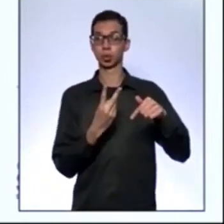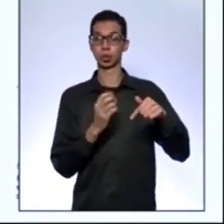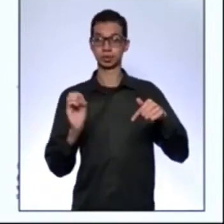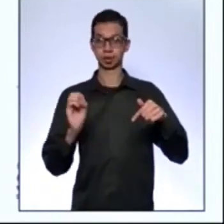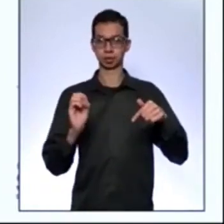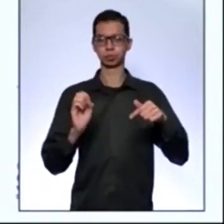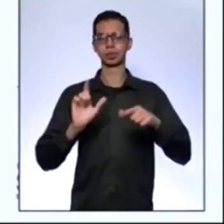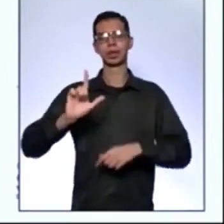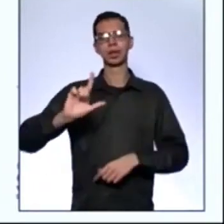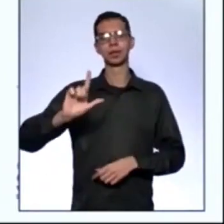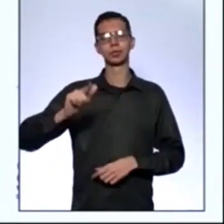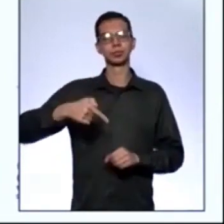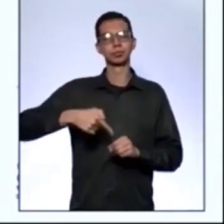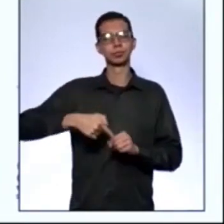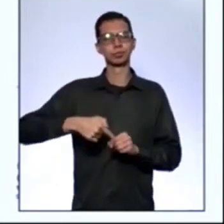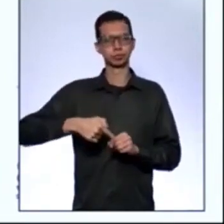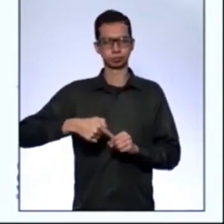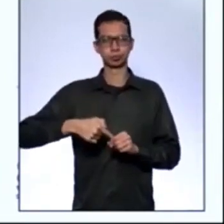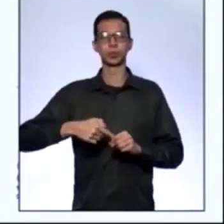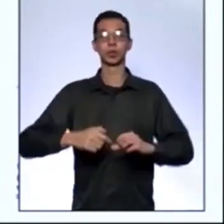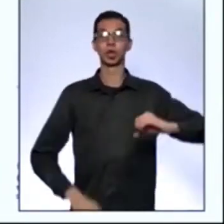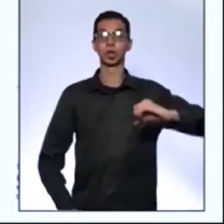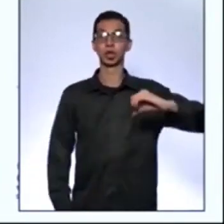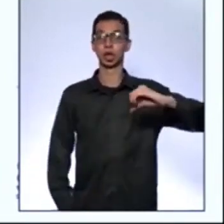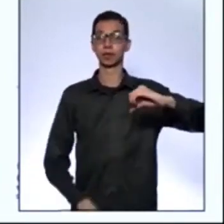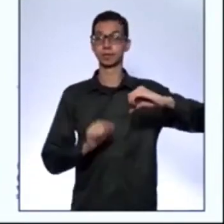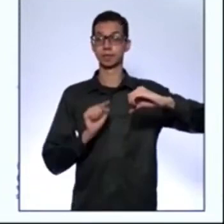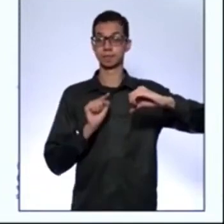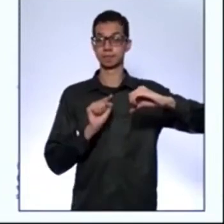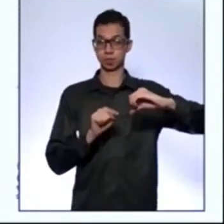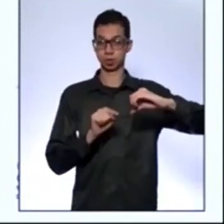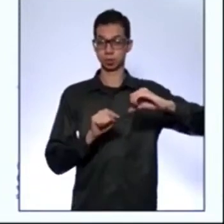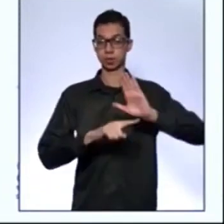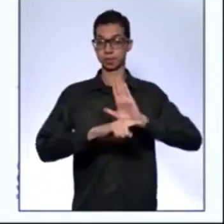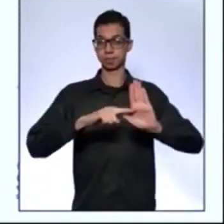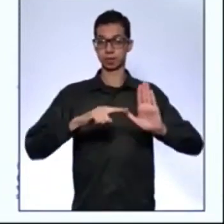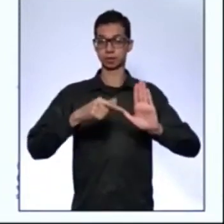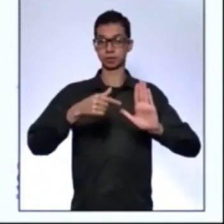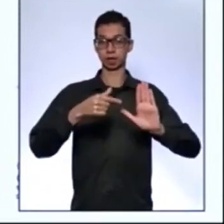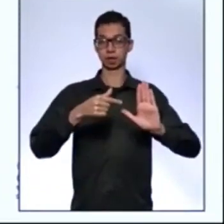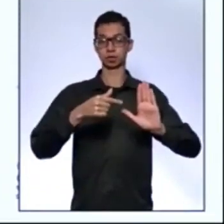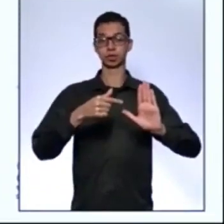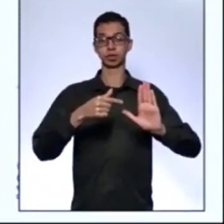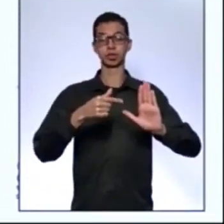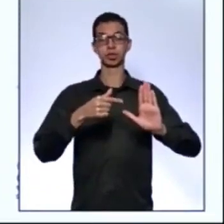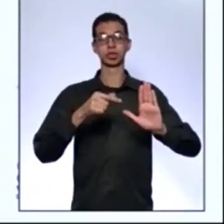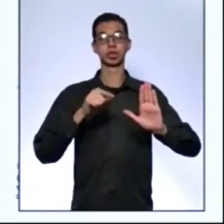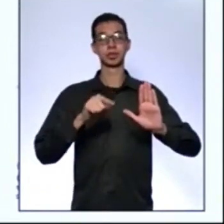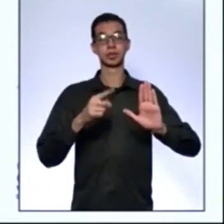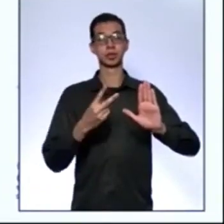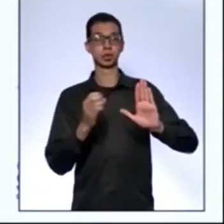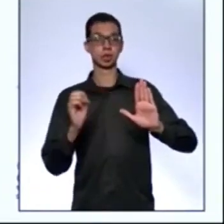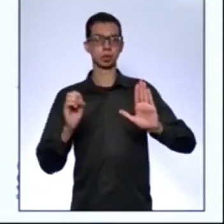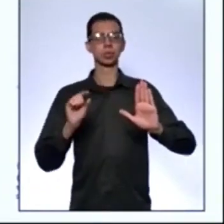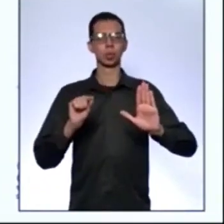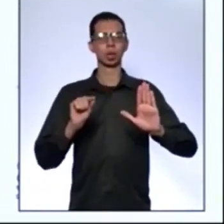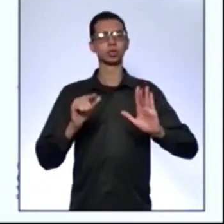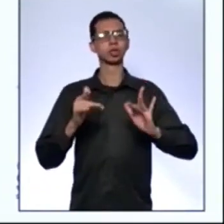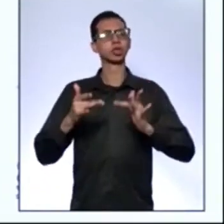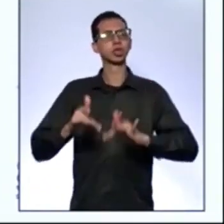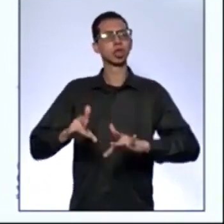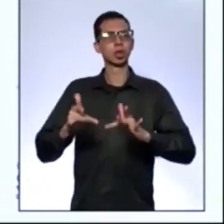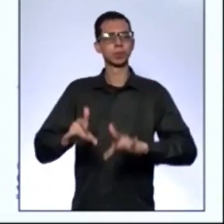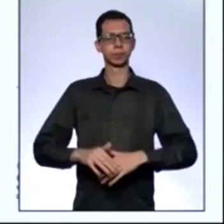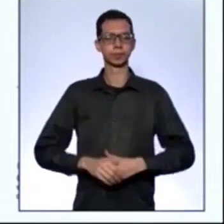gasolina 9000 - 7D bom então sobrou 1.800 litros